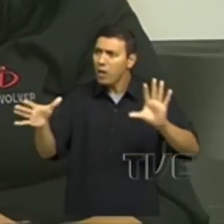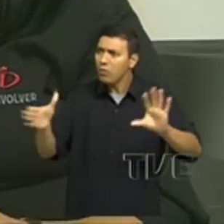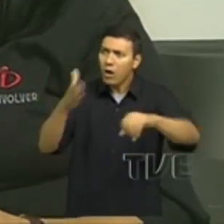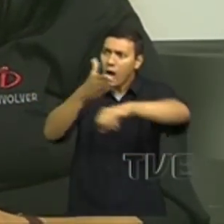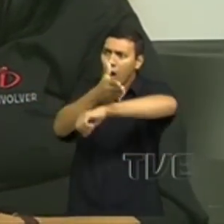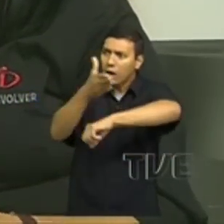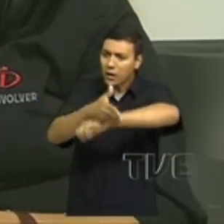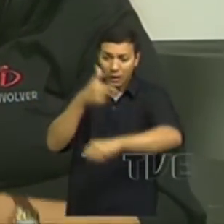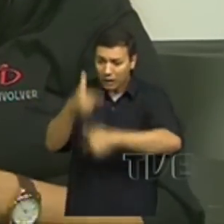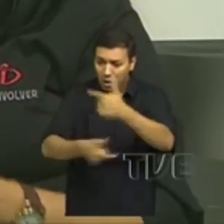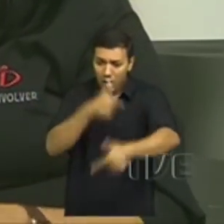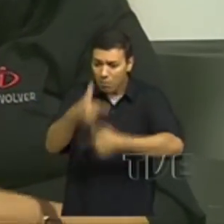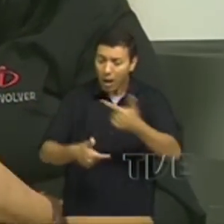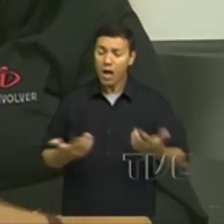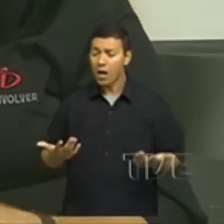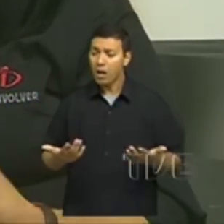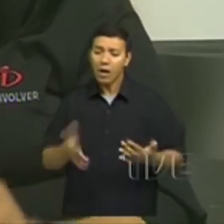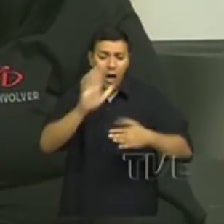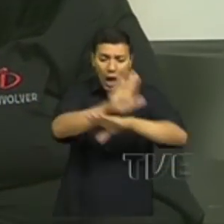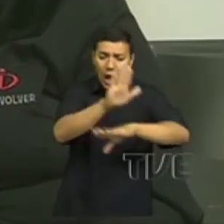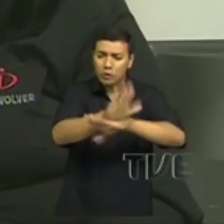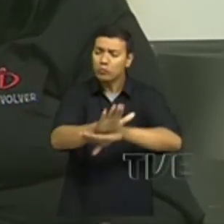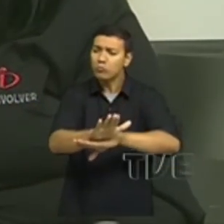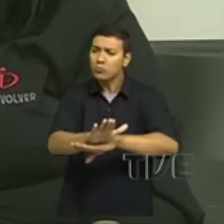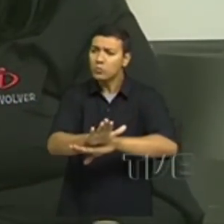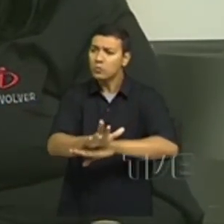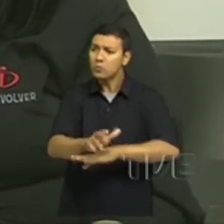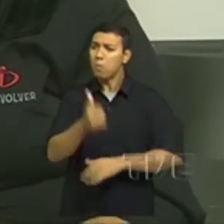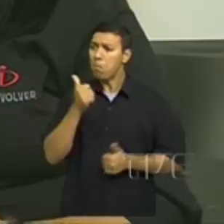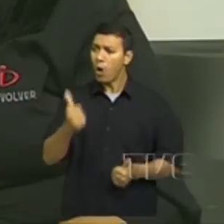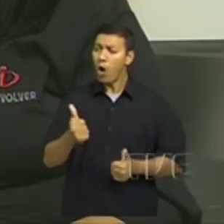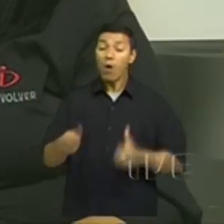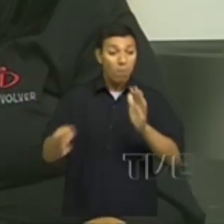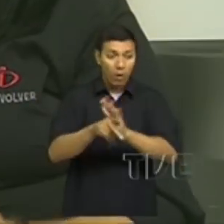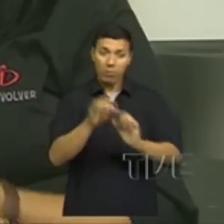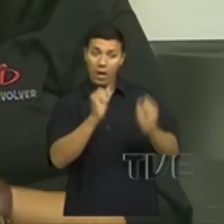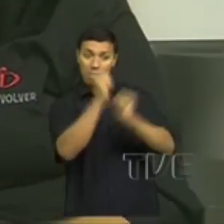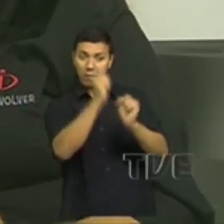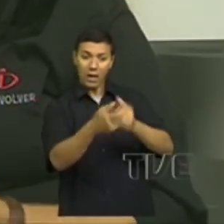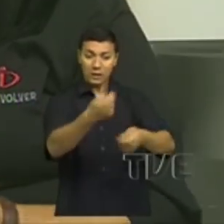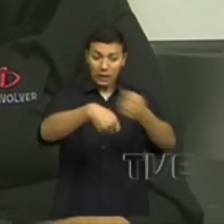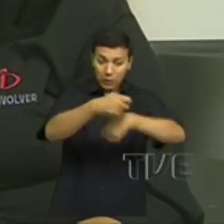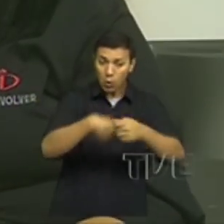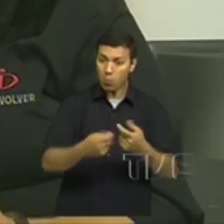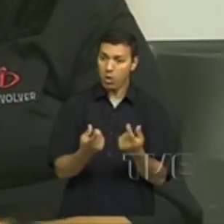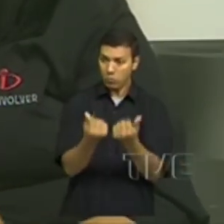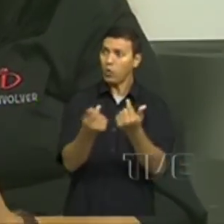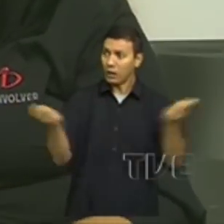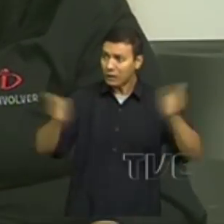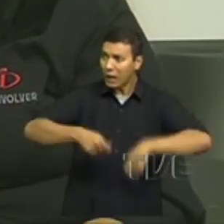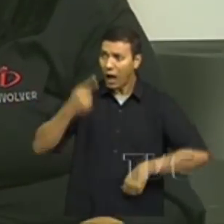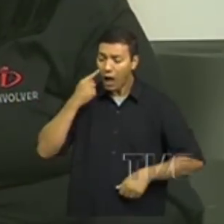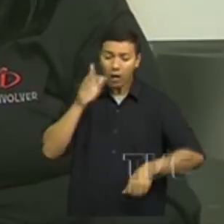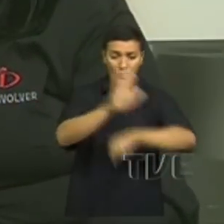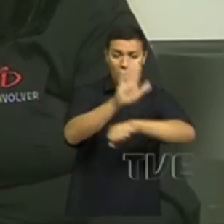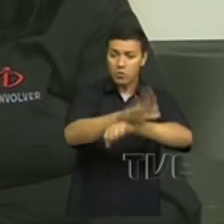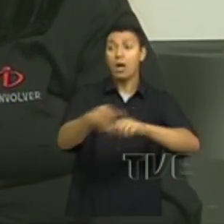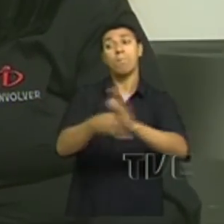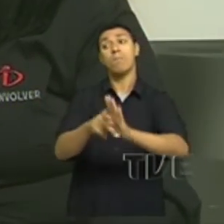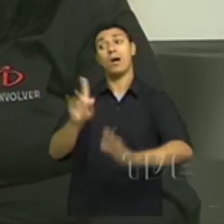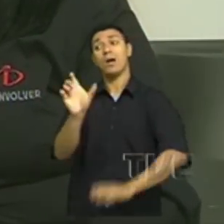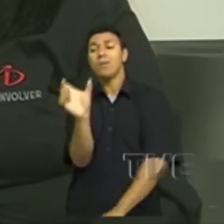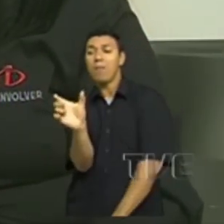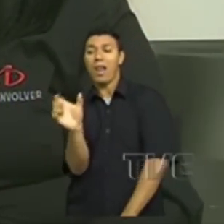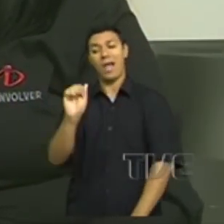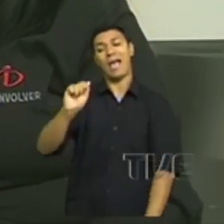ações que podem gerar resultado econômico para empresas que tiverem interesse em fazer ações acessíveis.